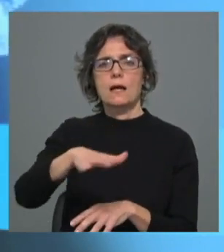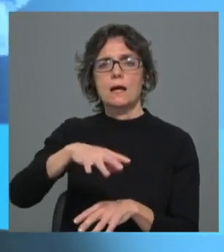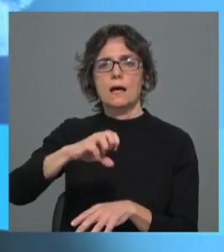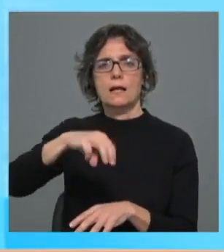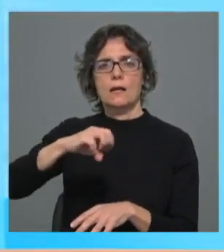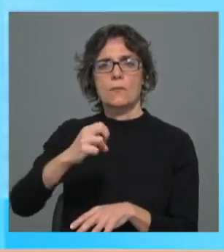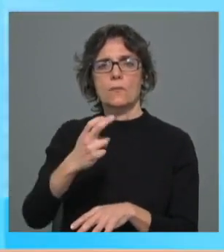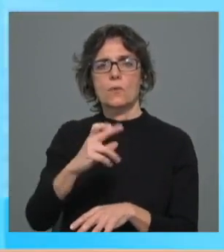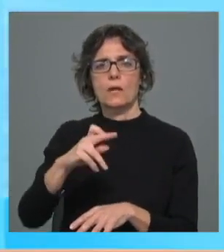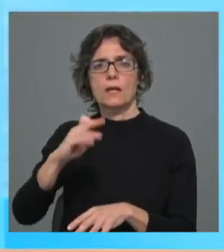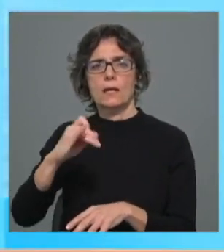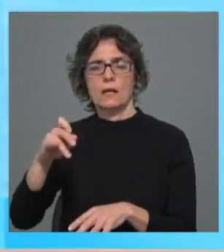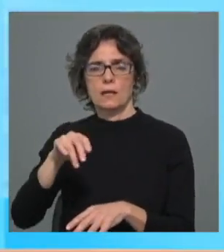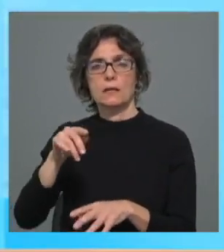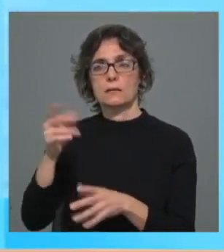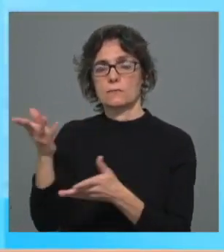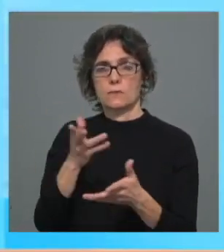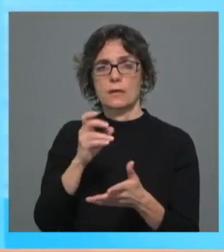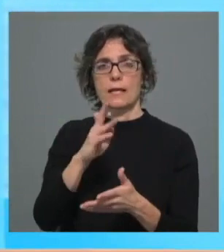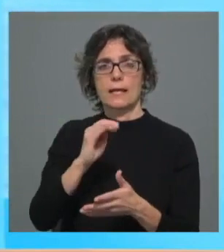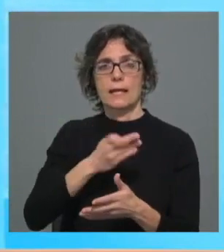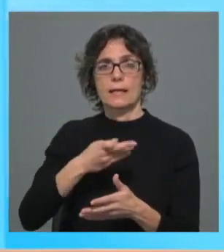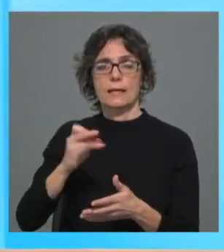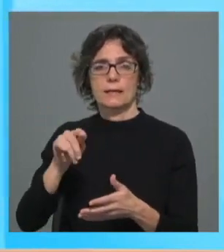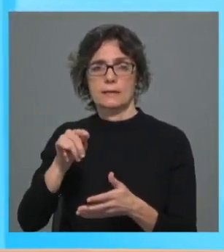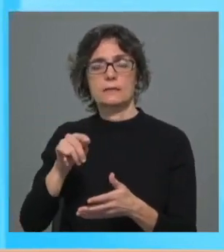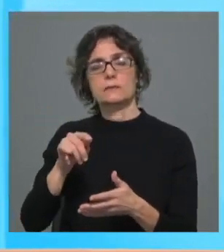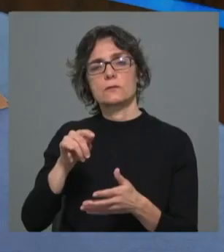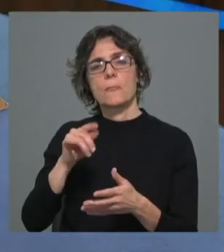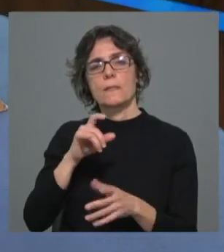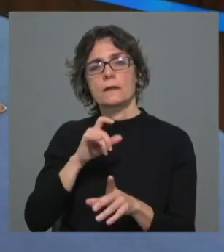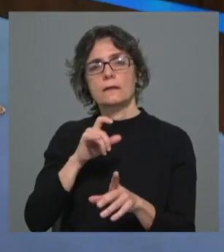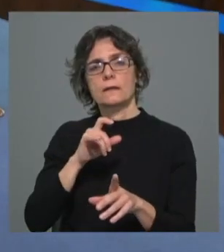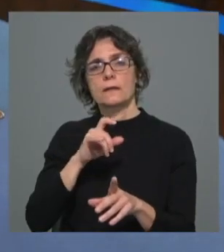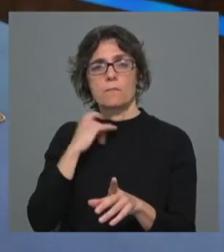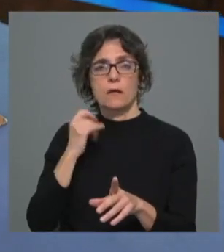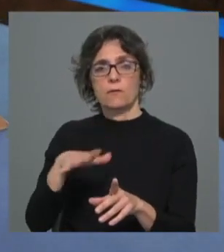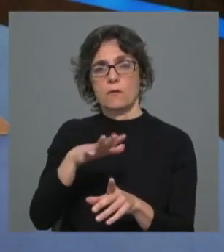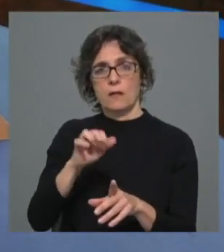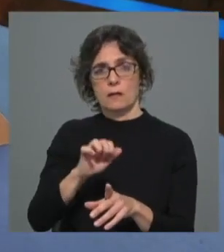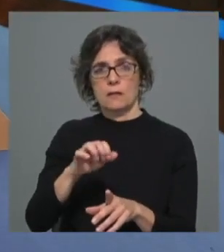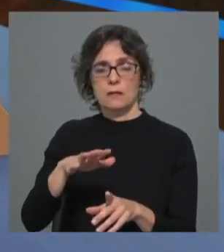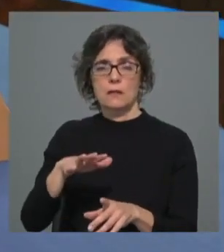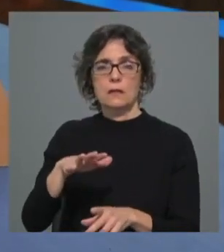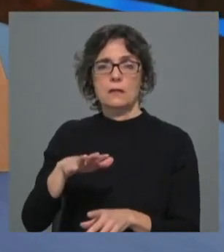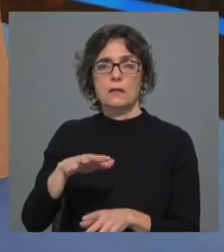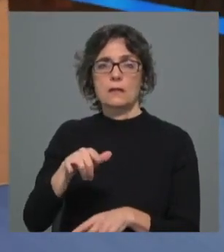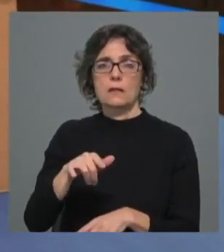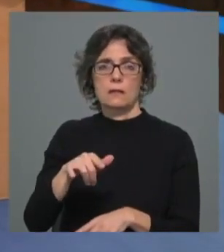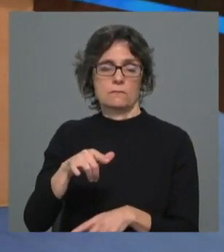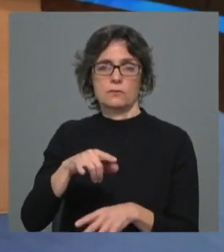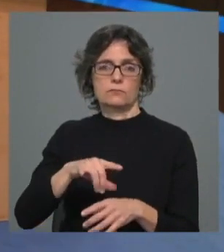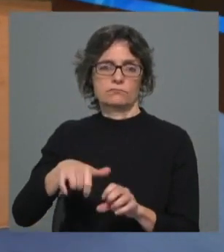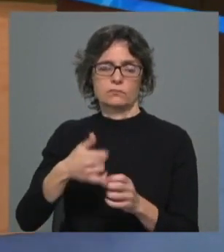Edgar Clara que é pároco desta zona da cidade de Lisboa a boa tarde obrigado por estar entre nós foi uma tragédia